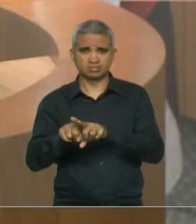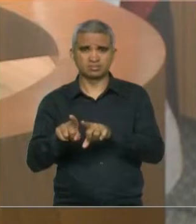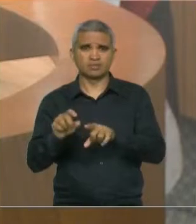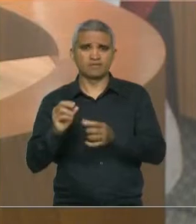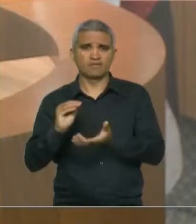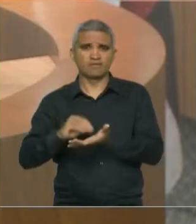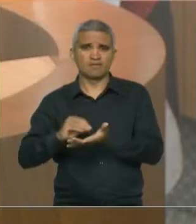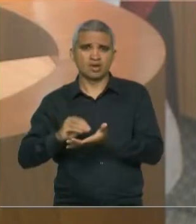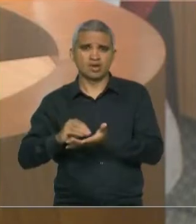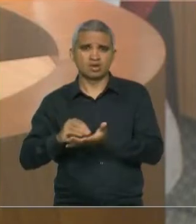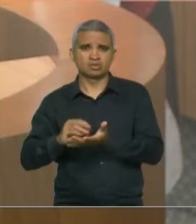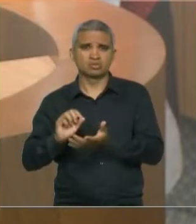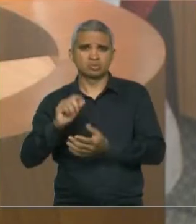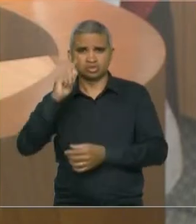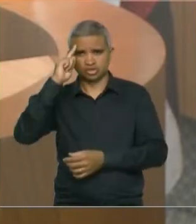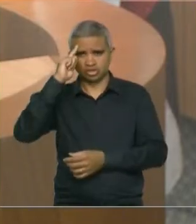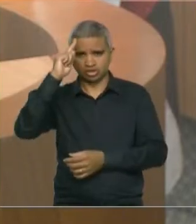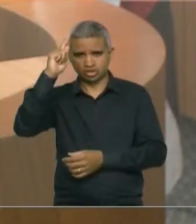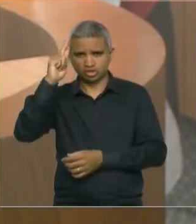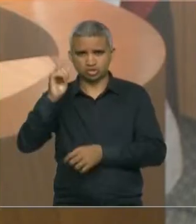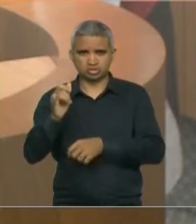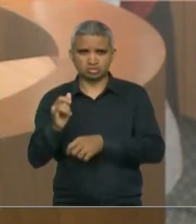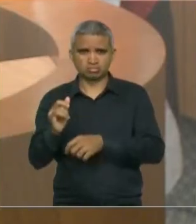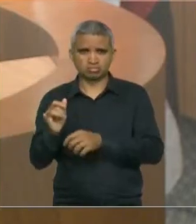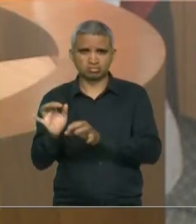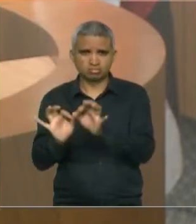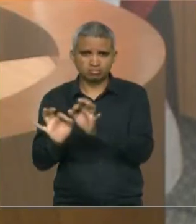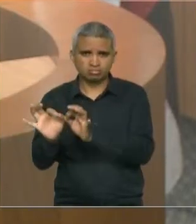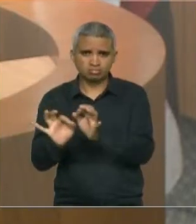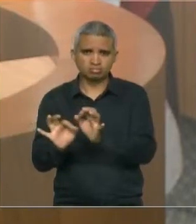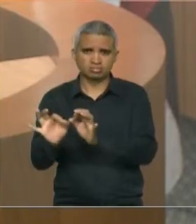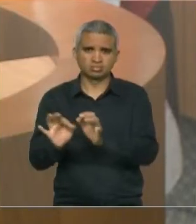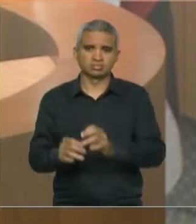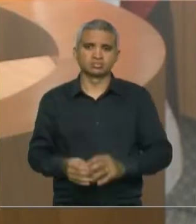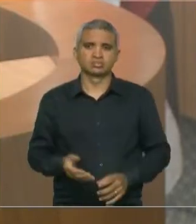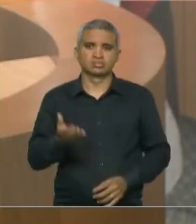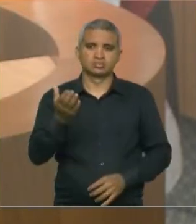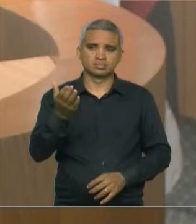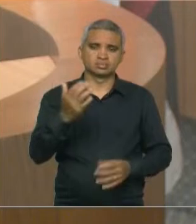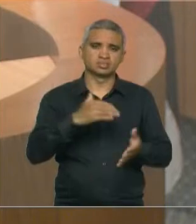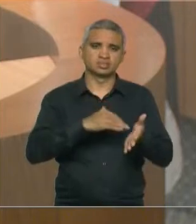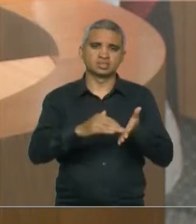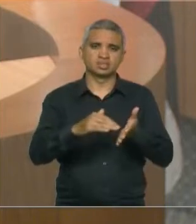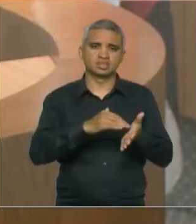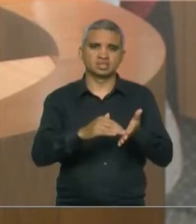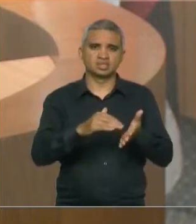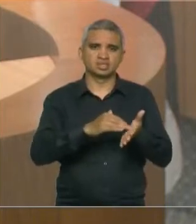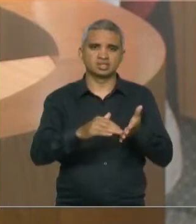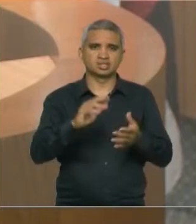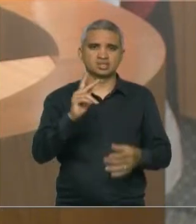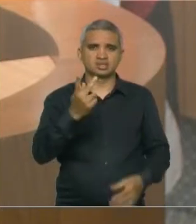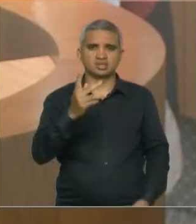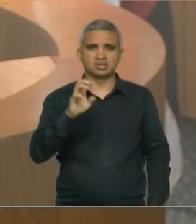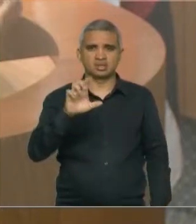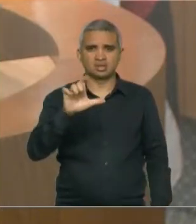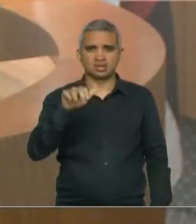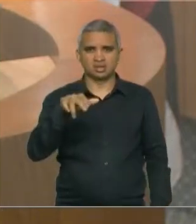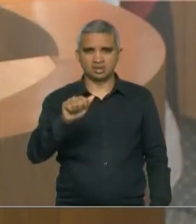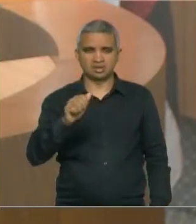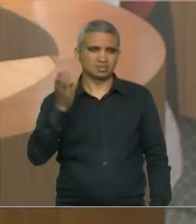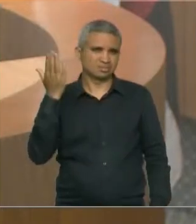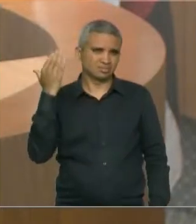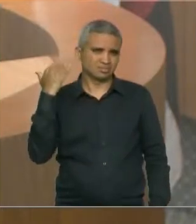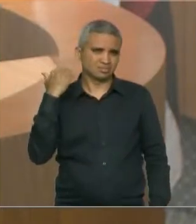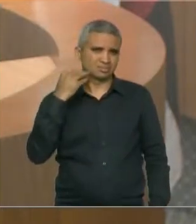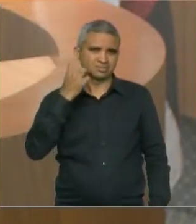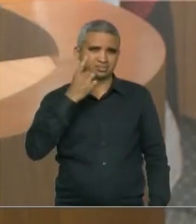Helena, Vossa Excelência, com a sua experiência como secretária estadual de saúde, secretária municipal de São Luís de saúde, uma larga